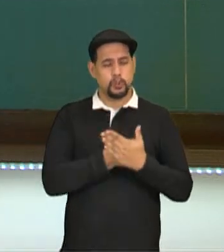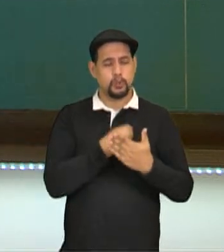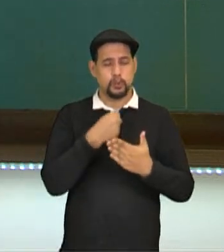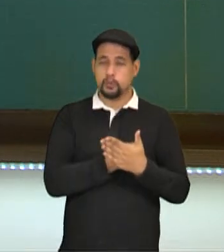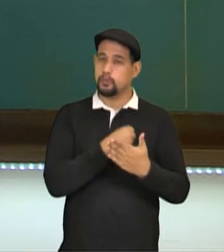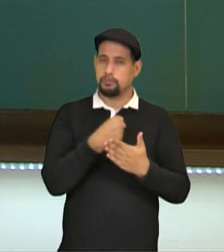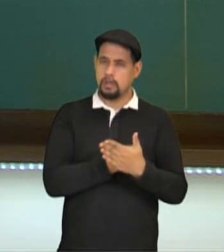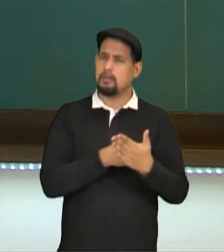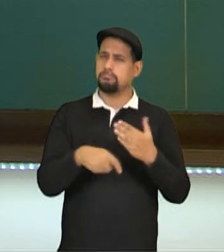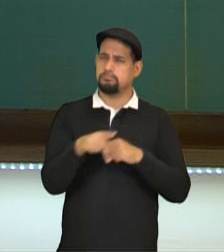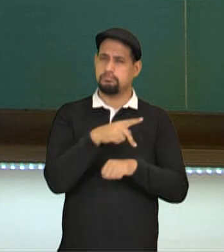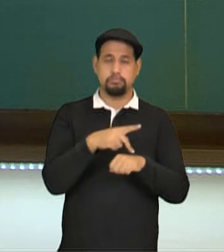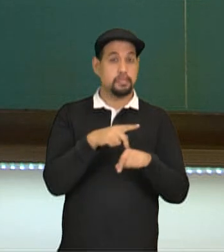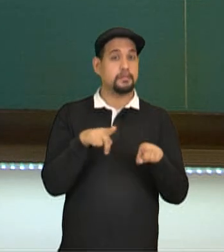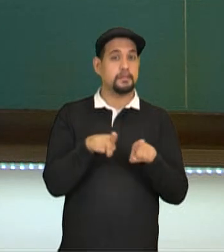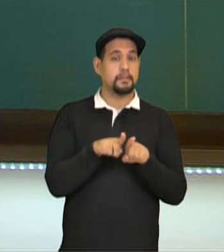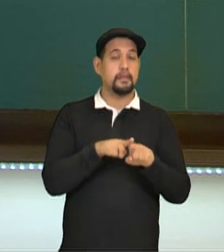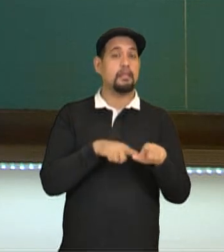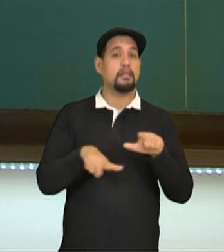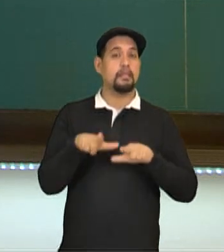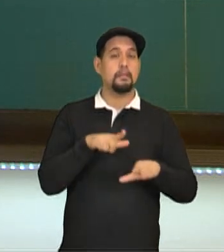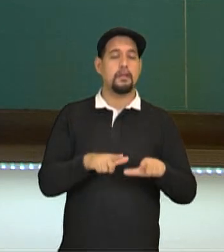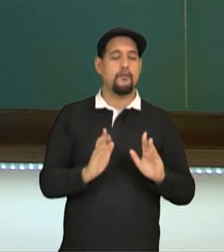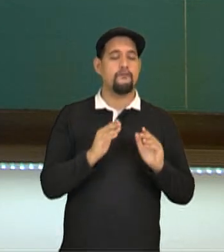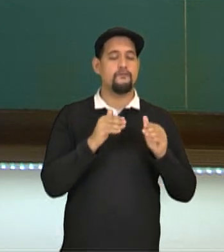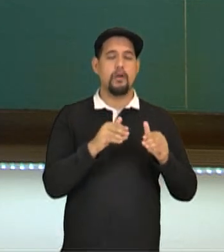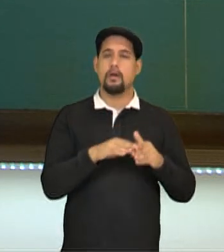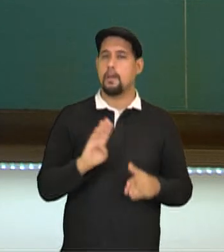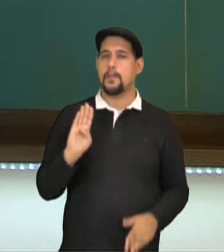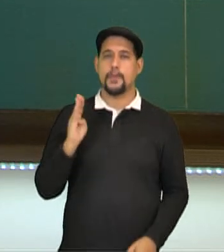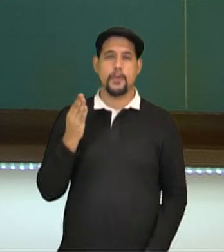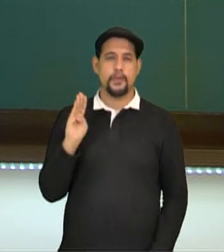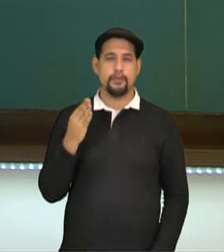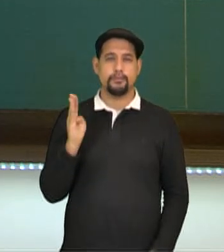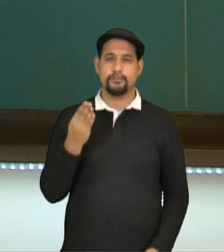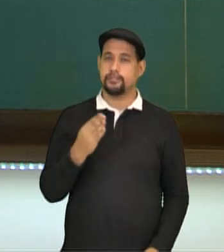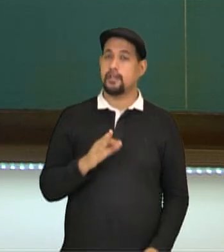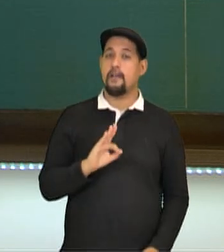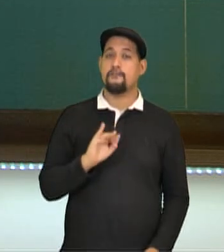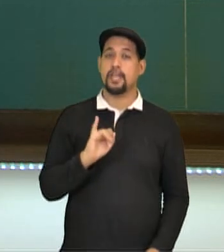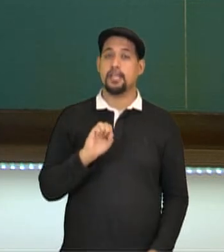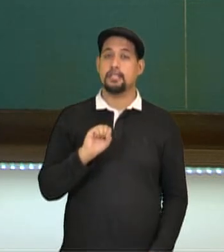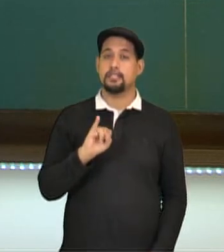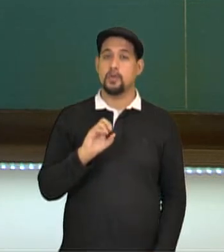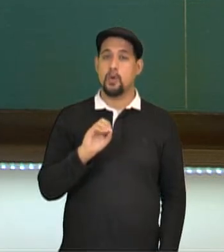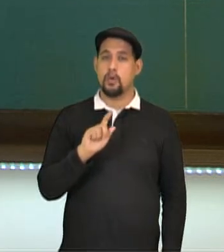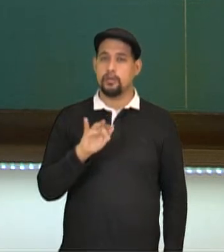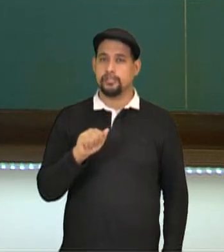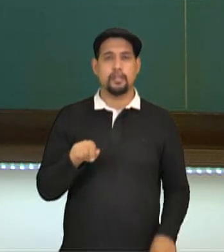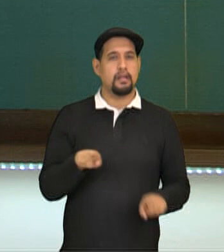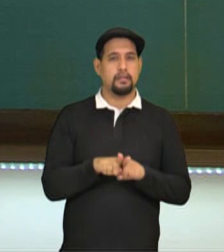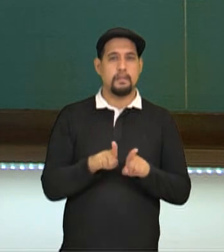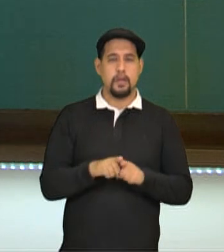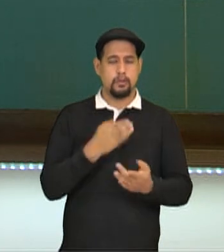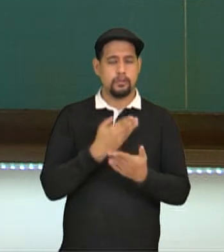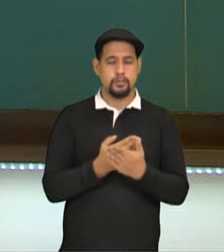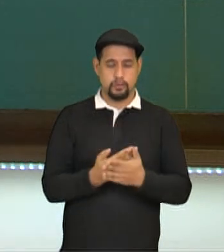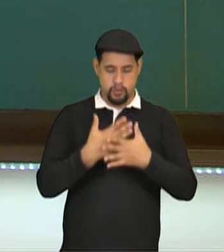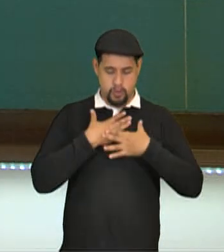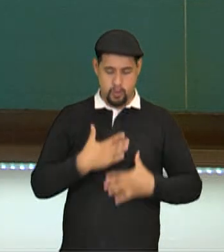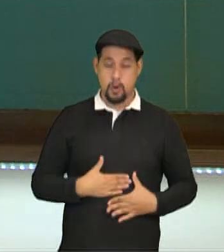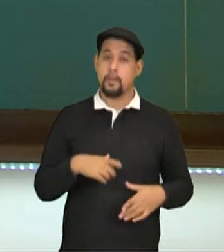sua pátria, além de trabalhar embasado na biologia, fisiologia e anatomia, e